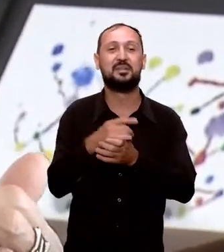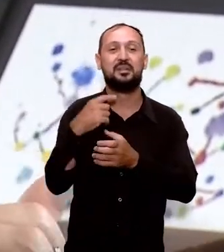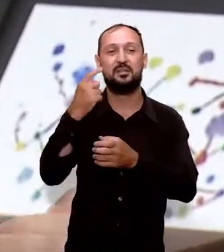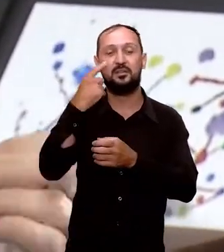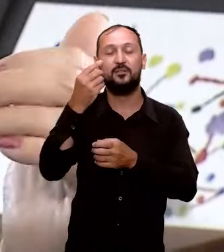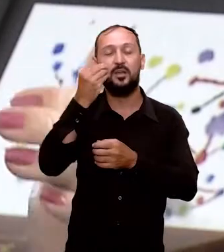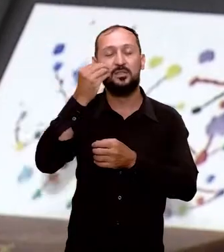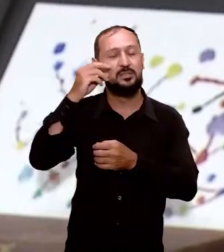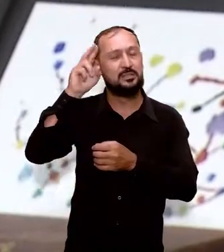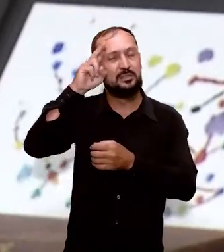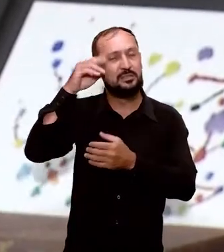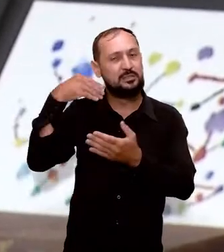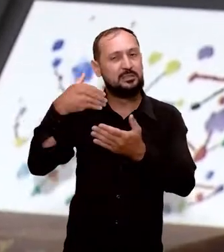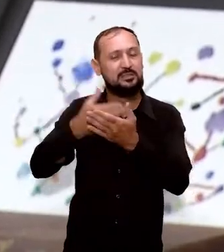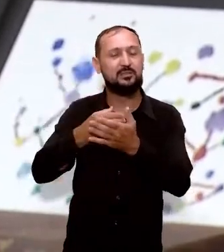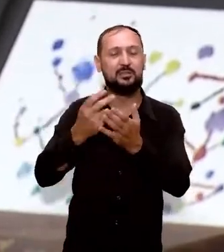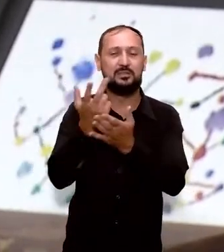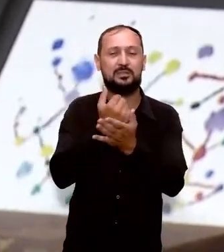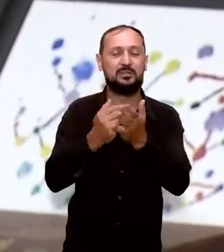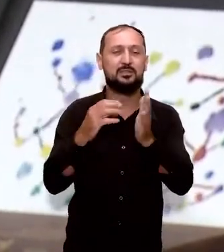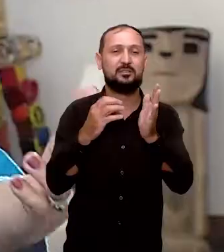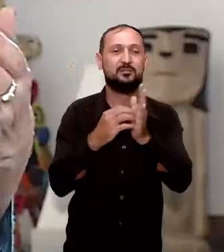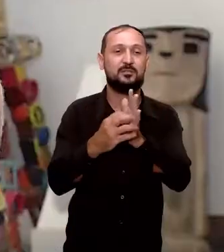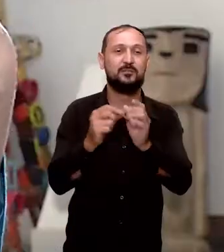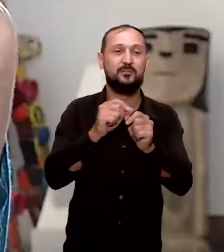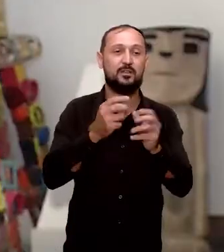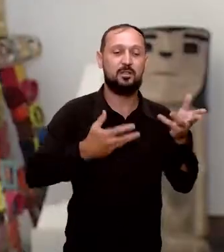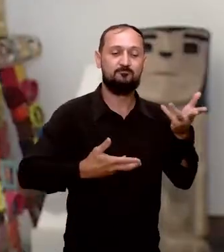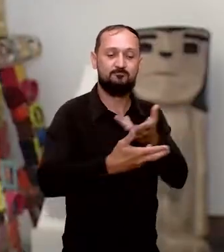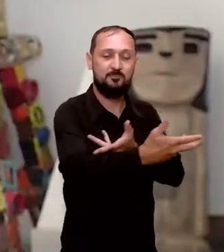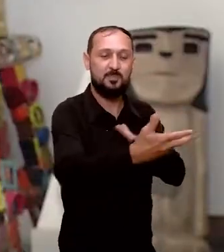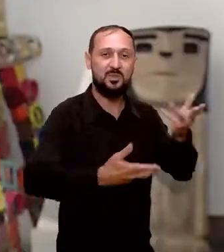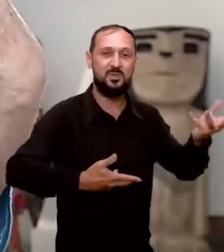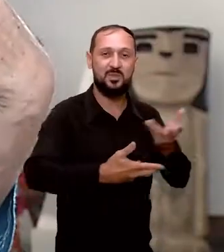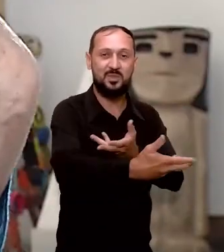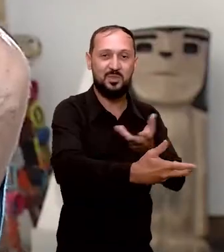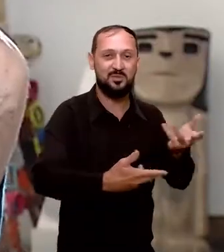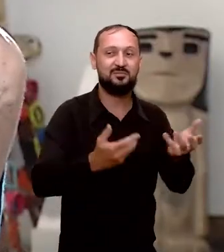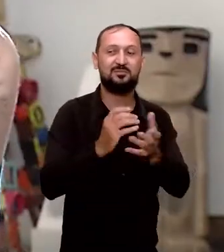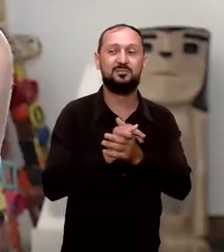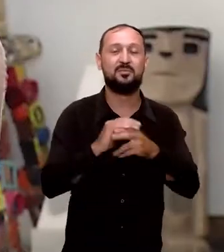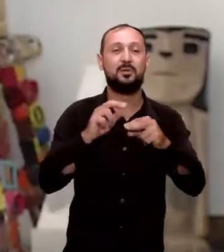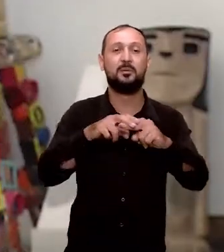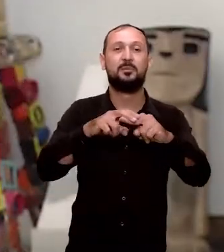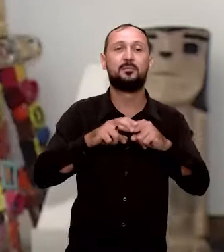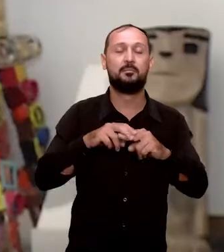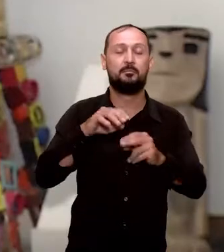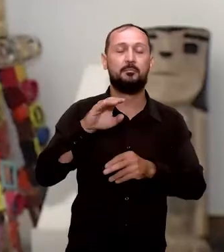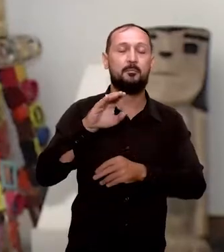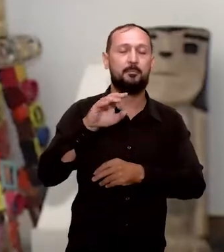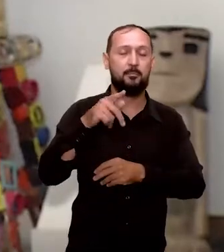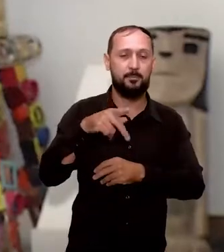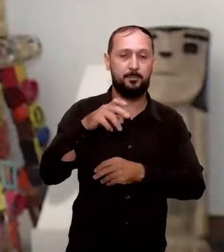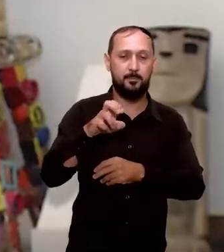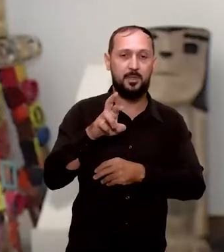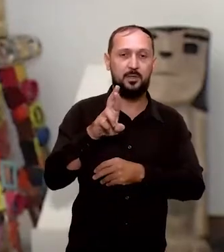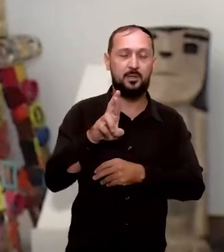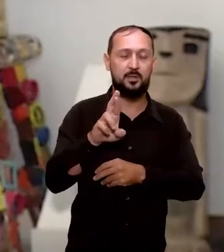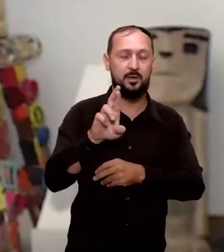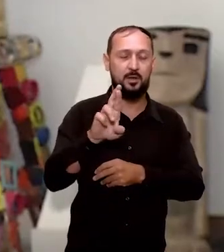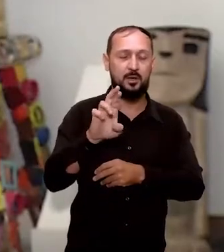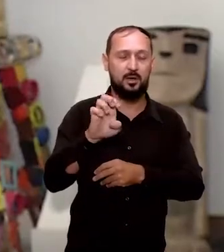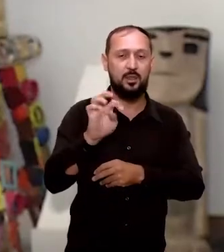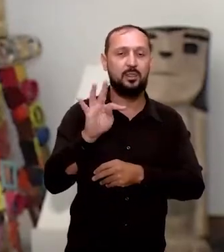que resgatava o grafismo indígena. Então, a gente fazia o caminho inverso e por isso chamava Peretá,